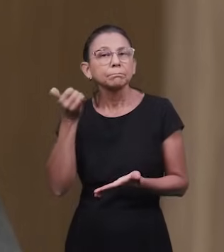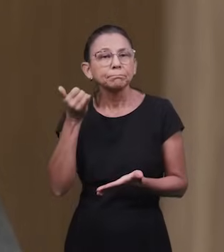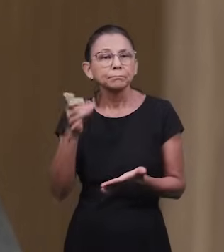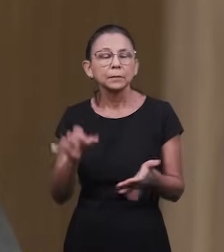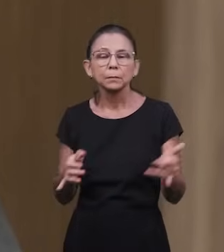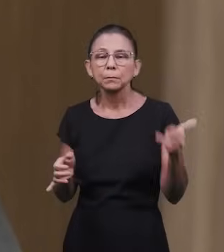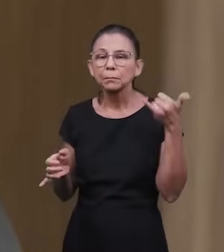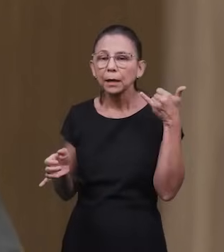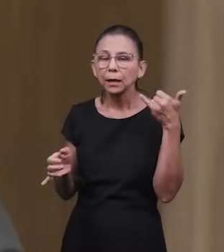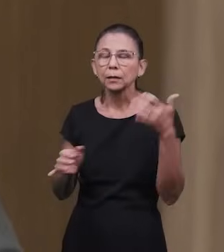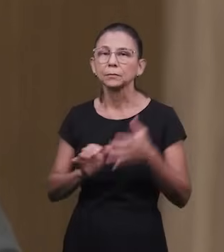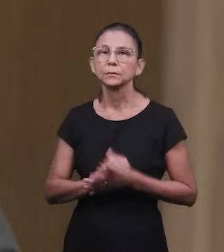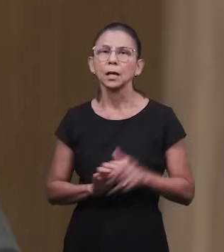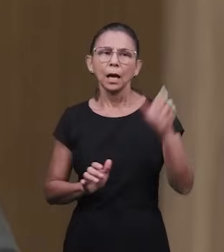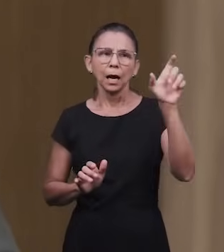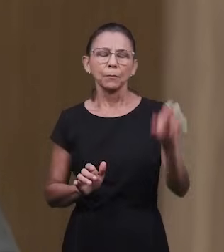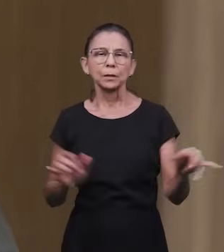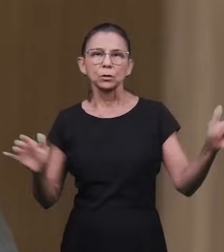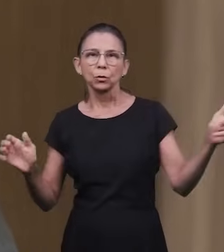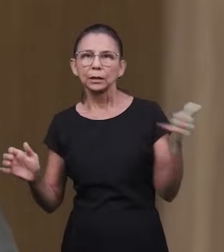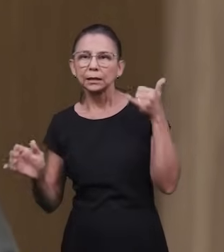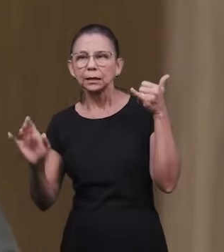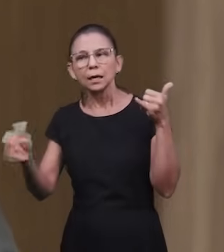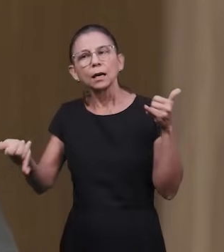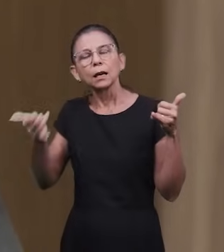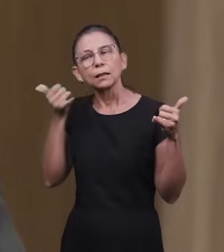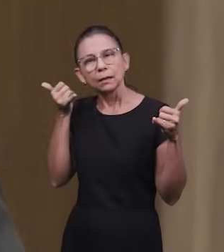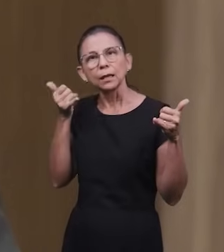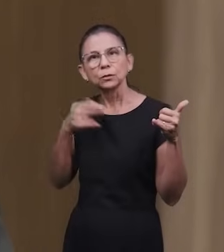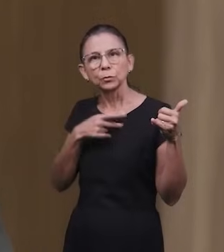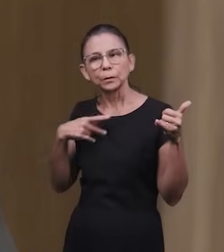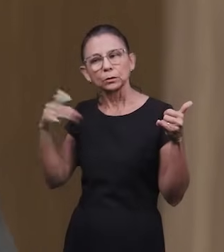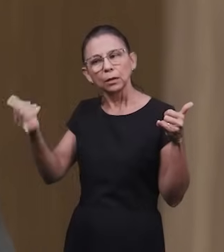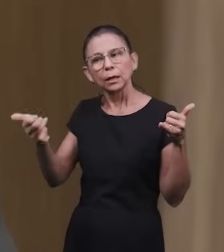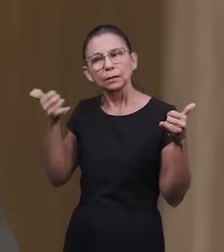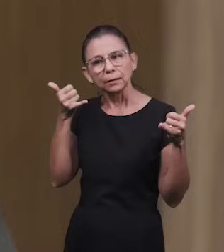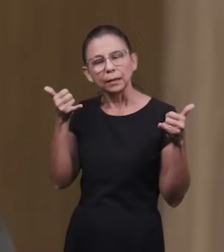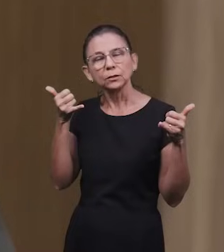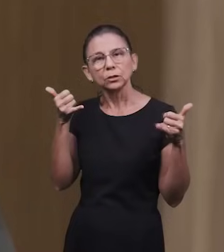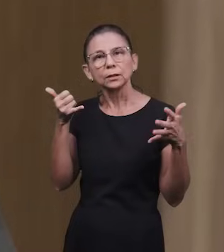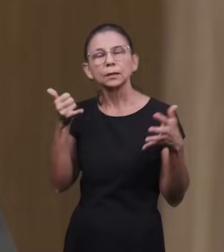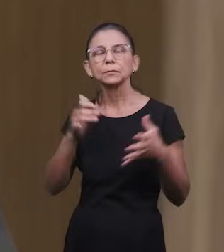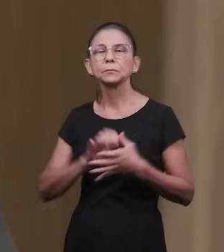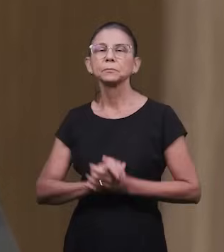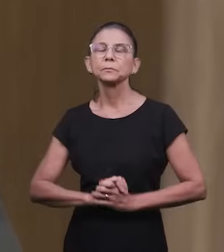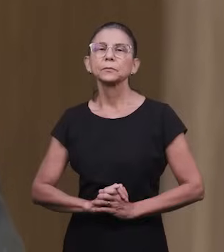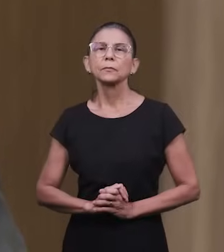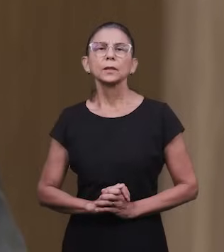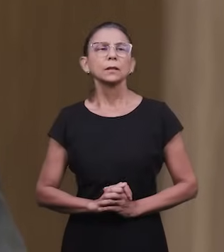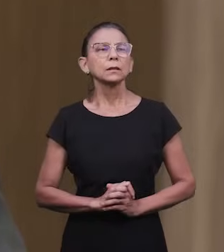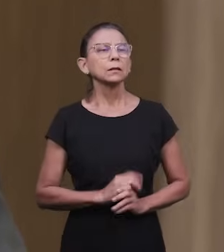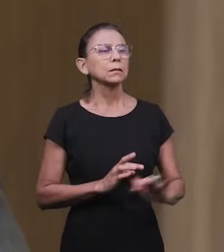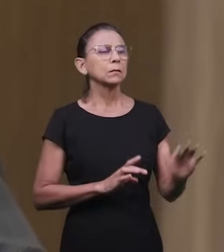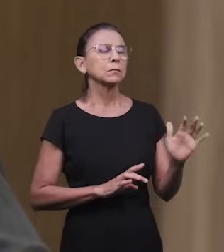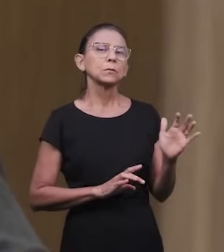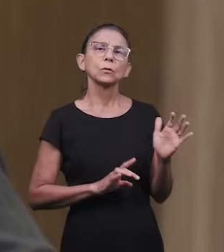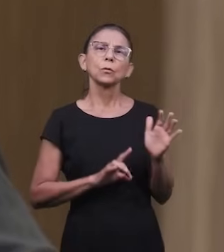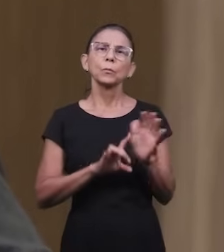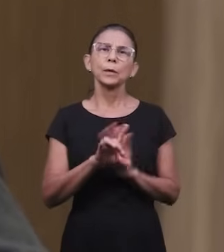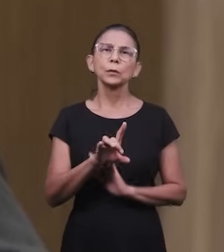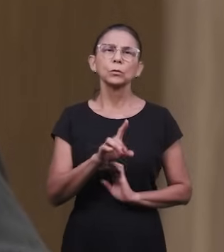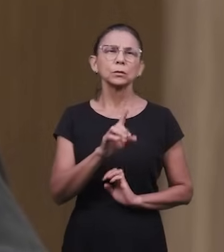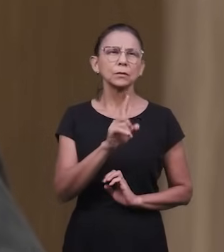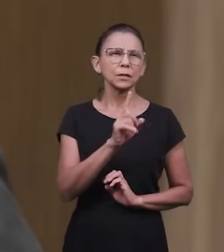essas pessoas elas têm esse primeiro contato conosco, né, quando tem a oportunidade de atendê-las, às vezes ali na madrugada, eu